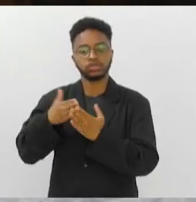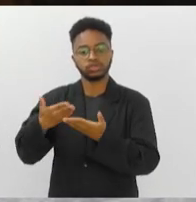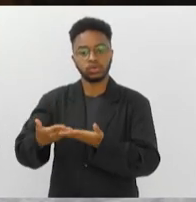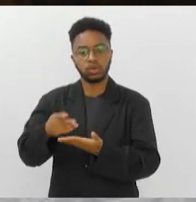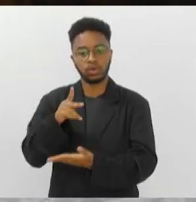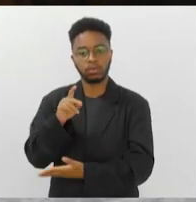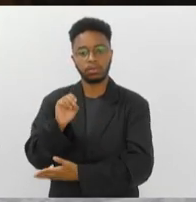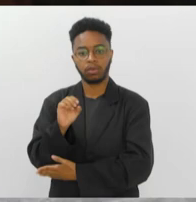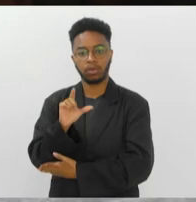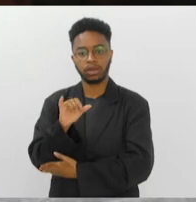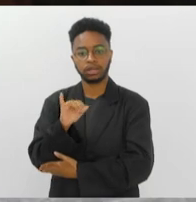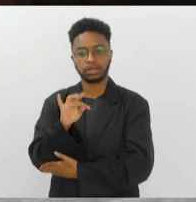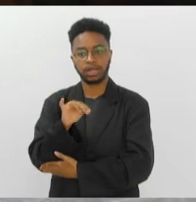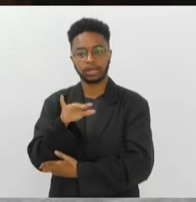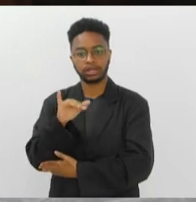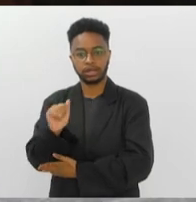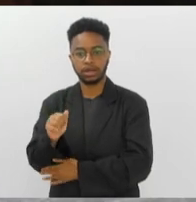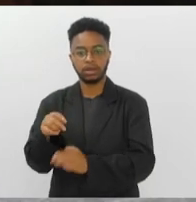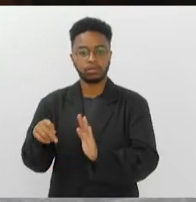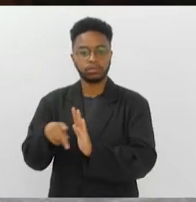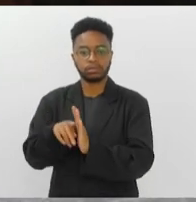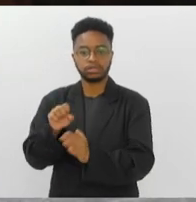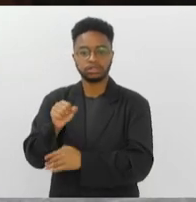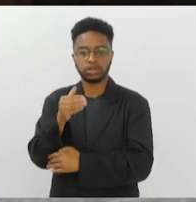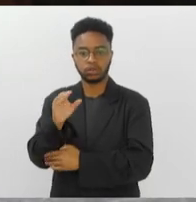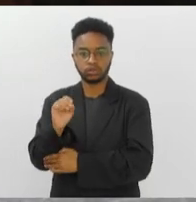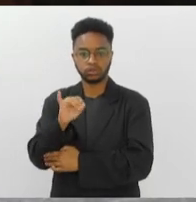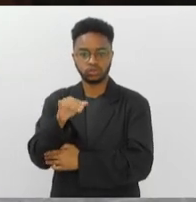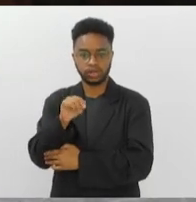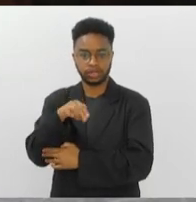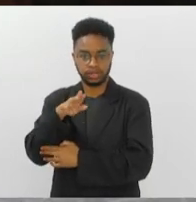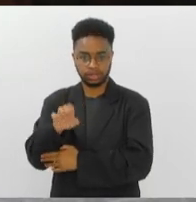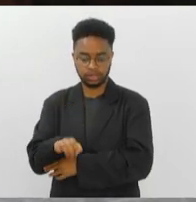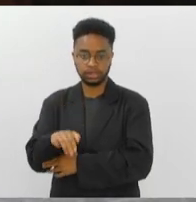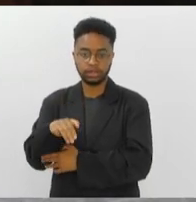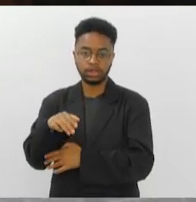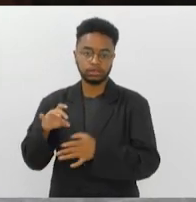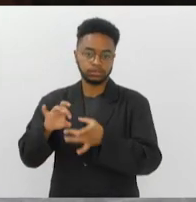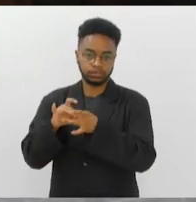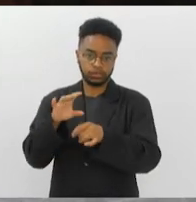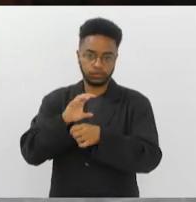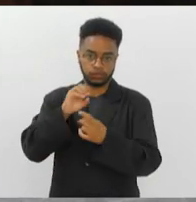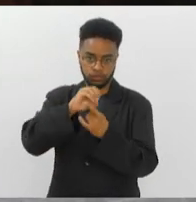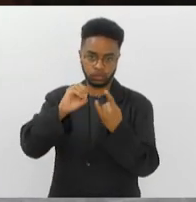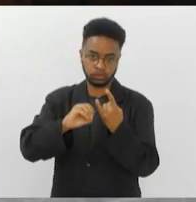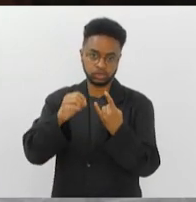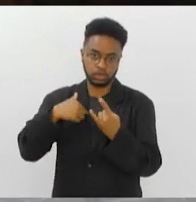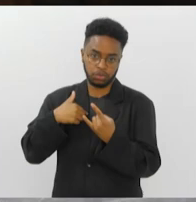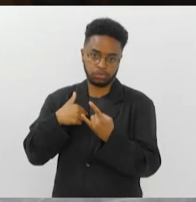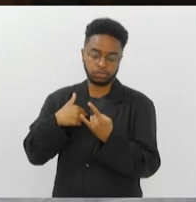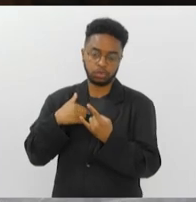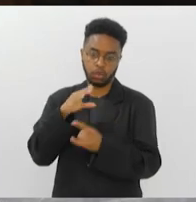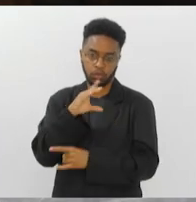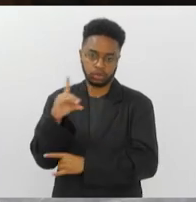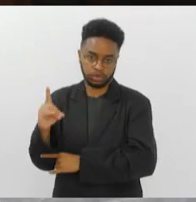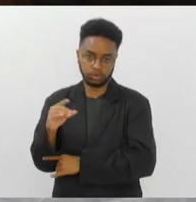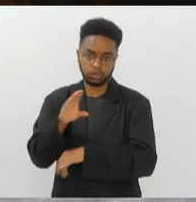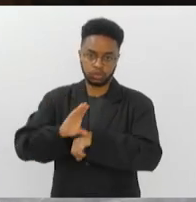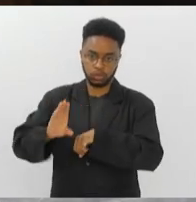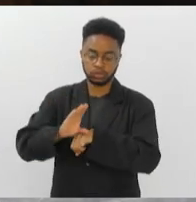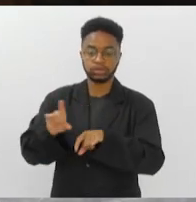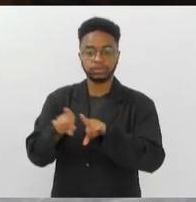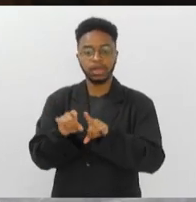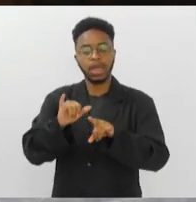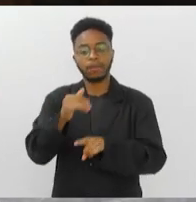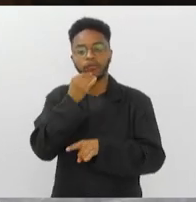Saúde Joaquim Venâncio da Fiocruz, que eu fui coordenadora desse curso, e sou coordenadora, né? Aproveito para já divulgar que a gente vai abrir uma